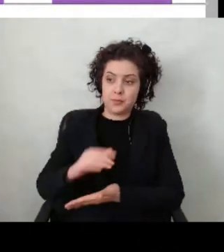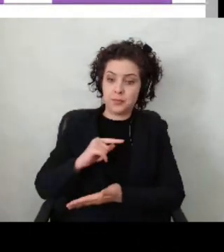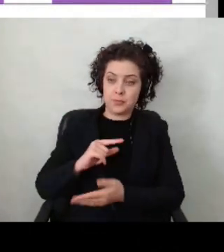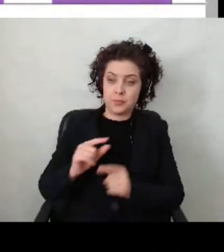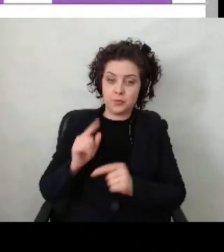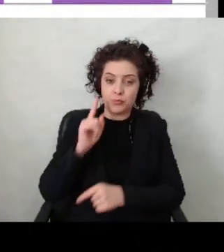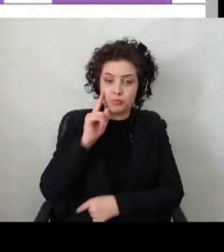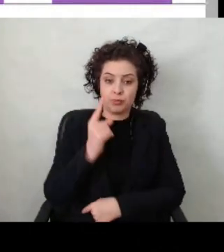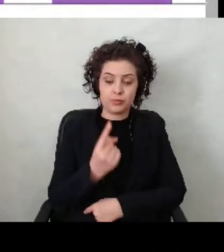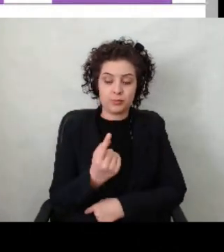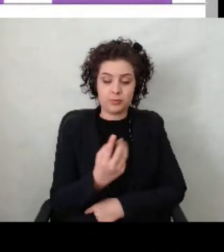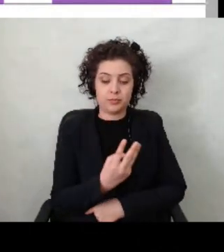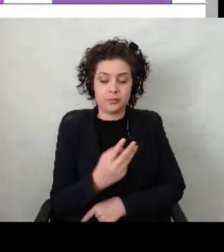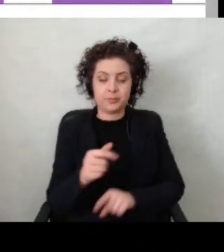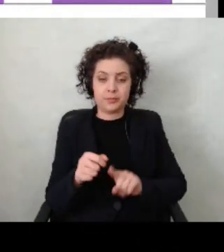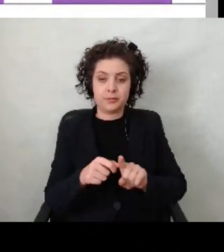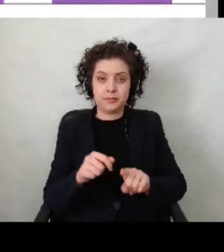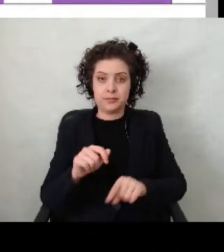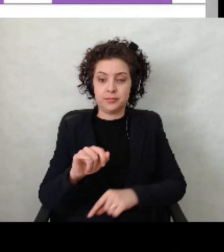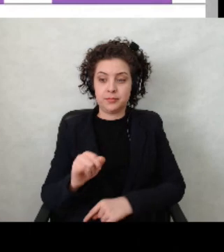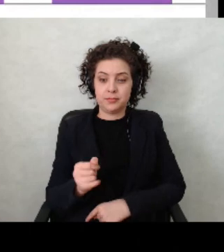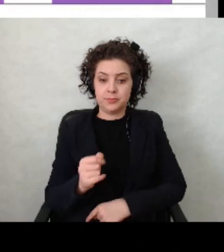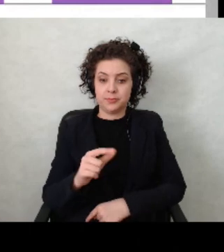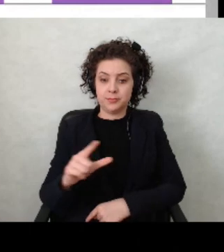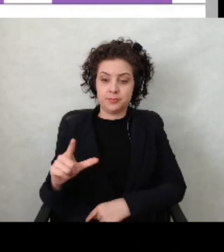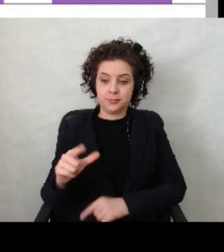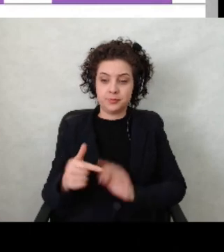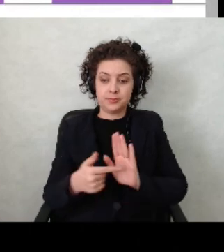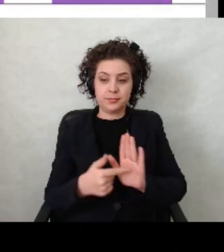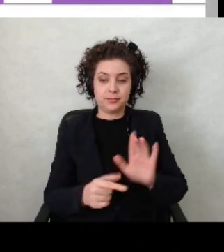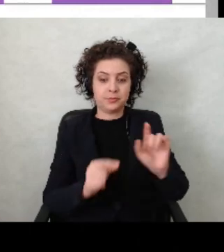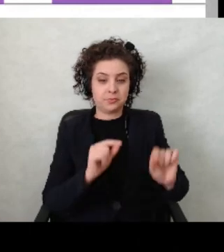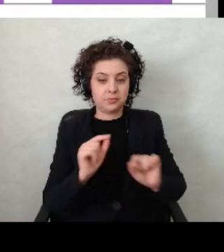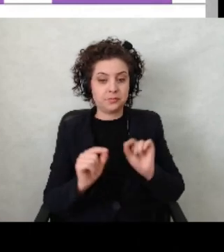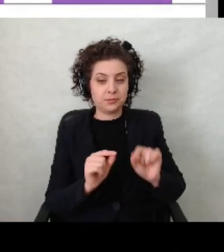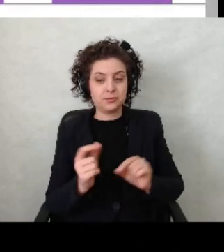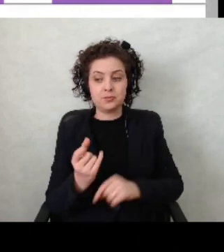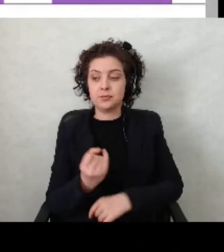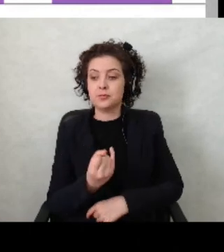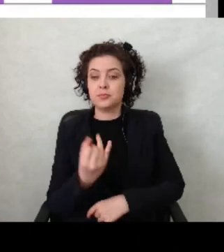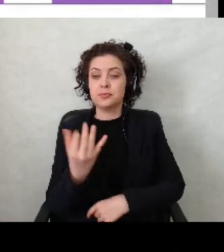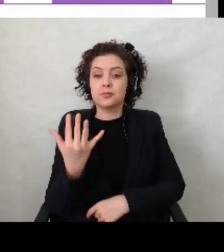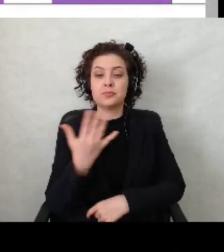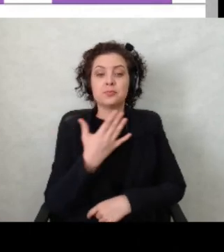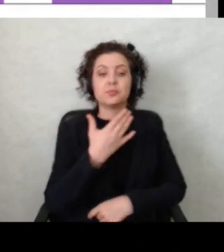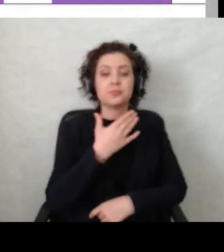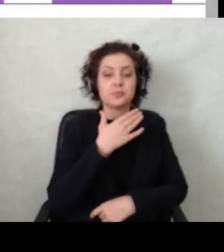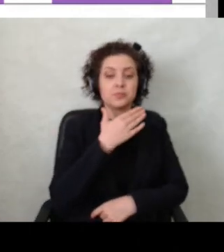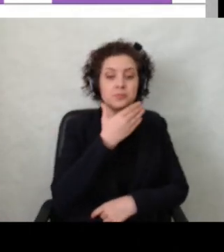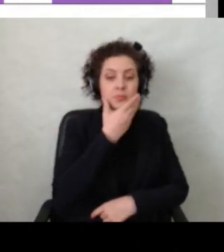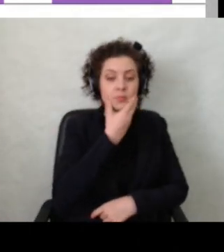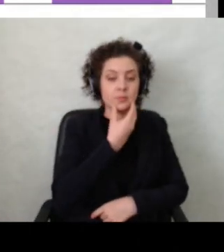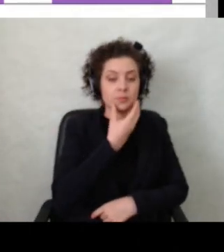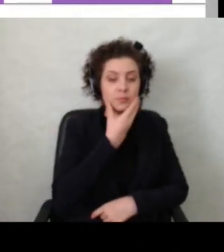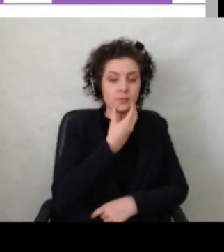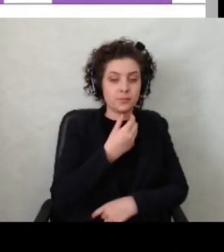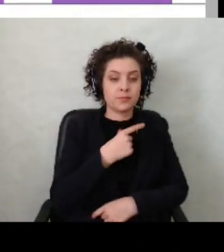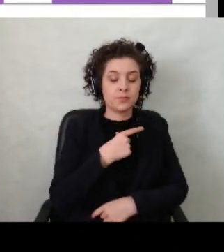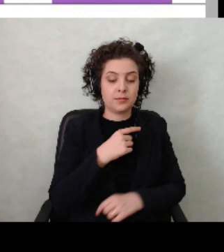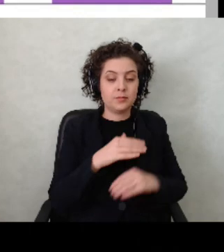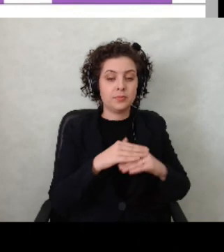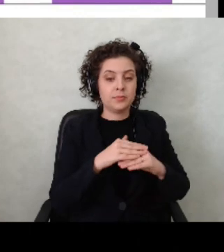julho, mostram também que, em termos de números de casos, né, os homens, eles apresentam mais casos